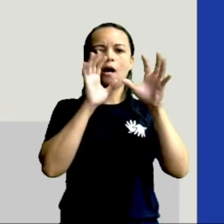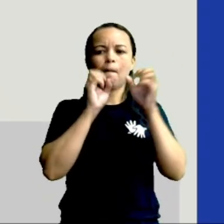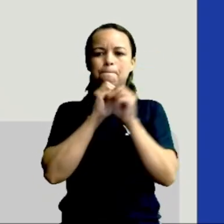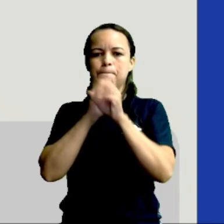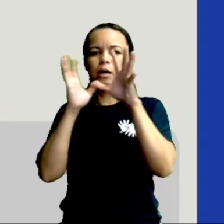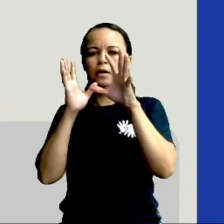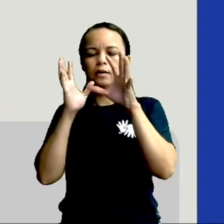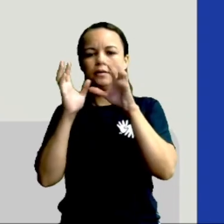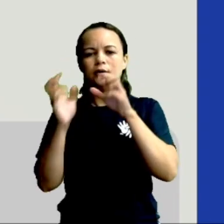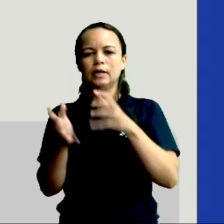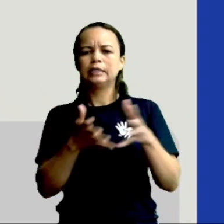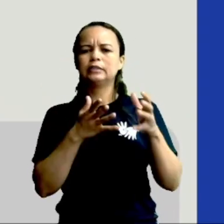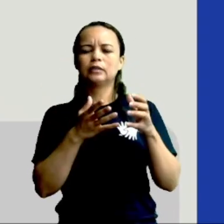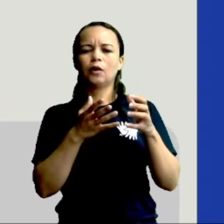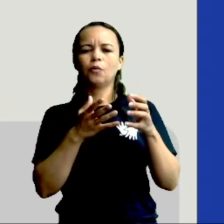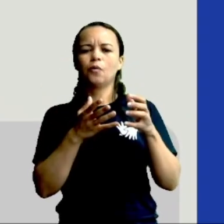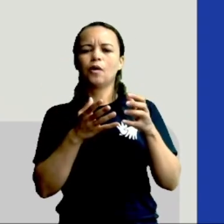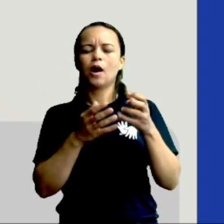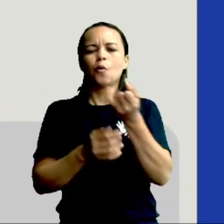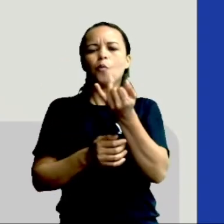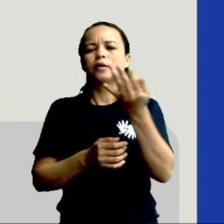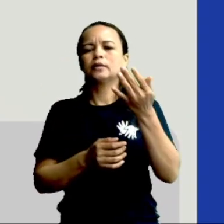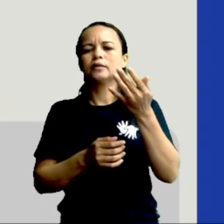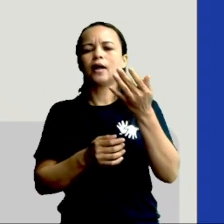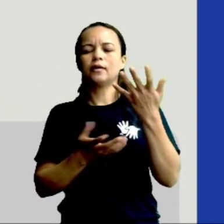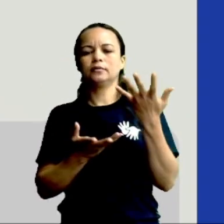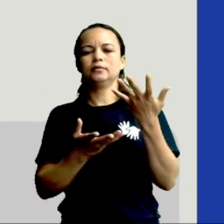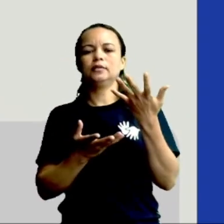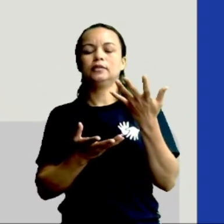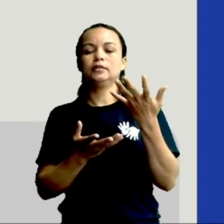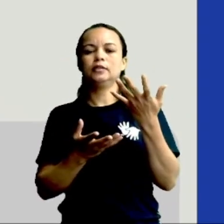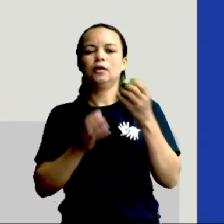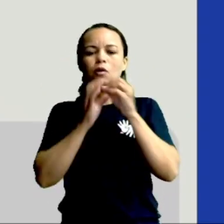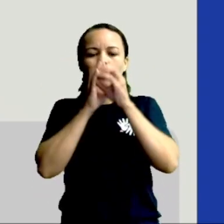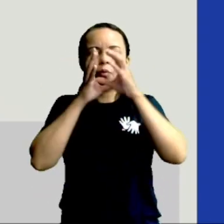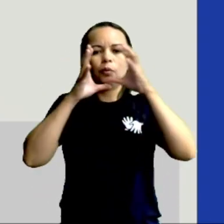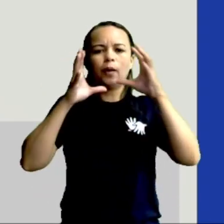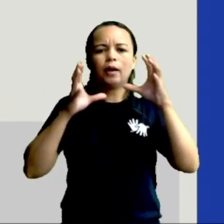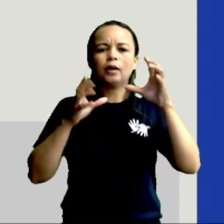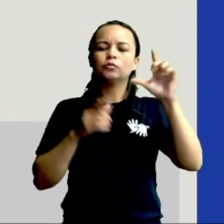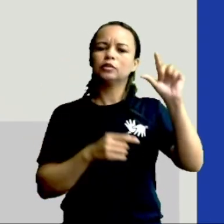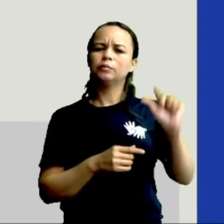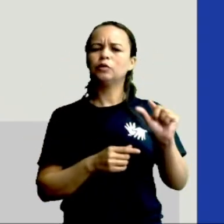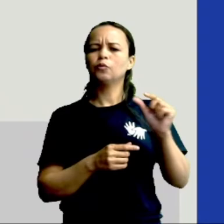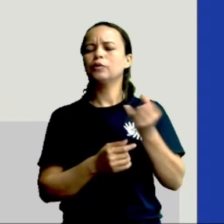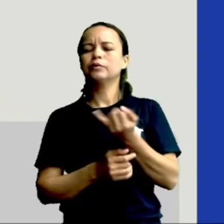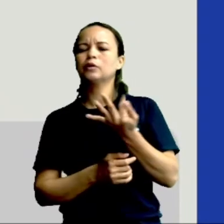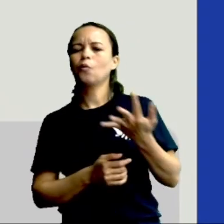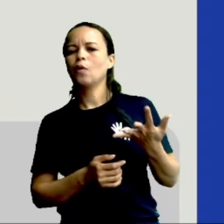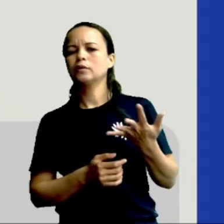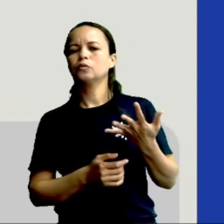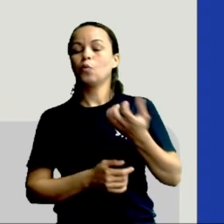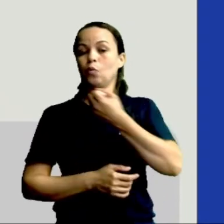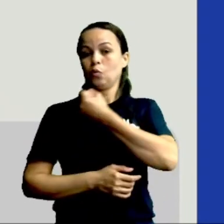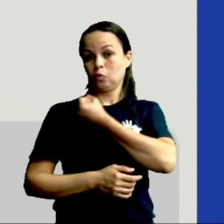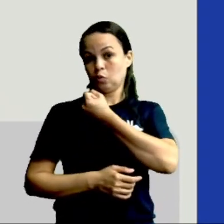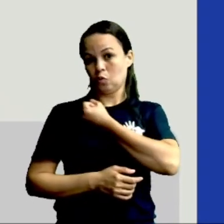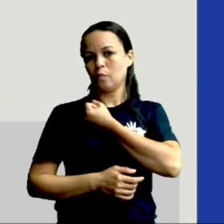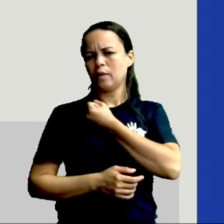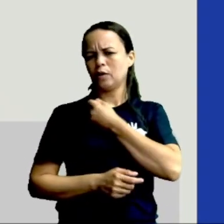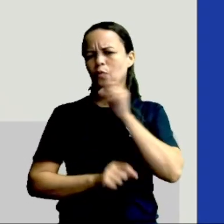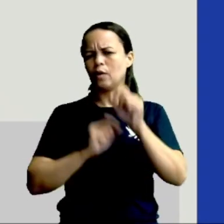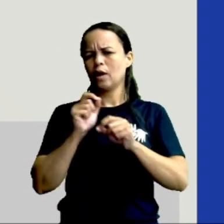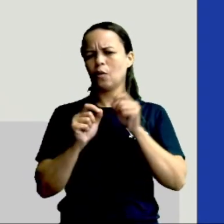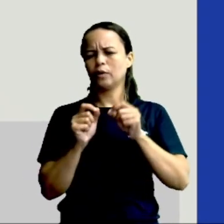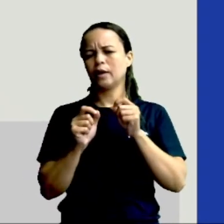a quantidade de balão diminuiu. E se essa quantidade diminuiu, o número é